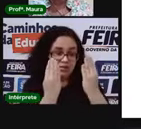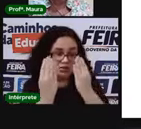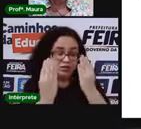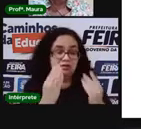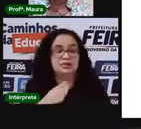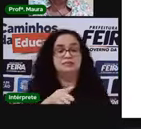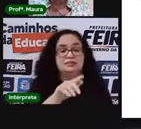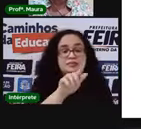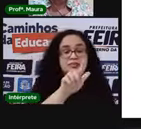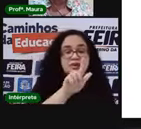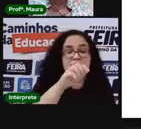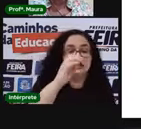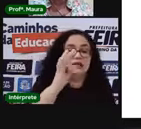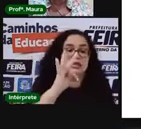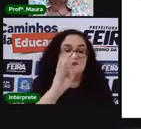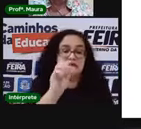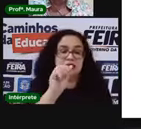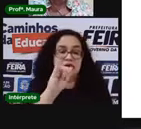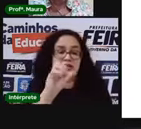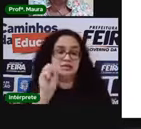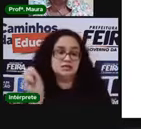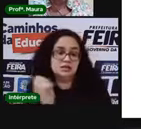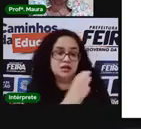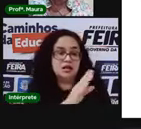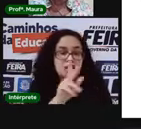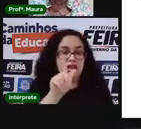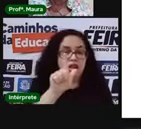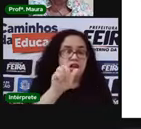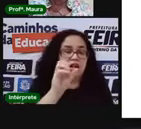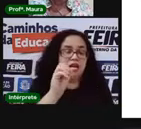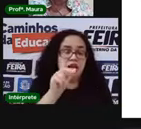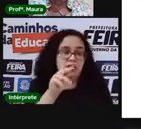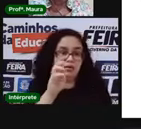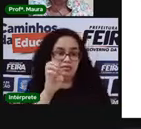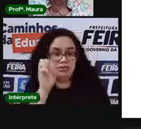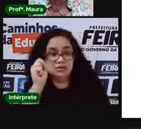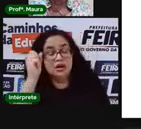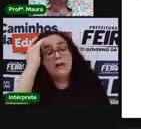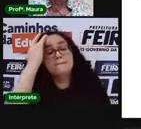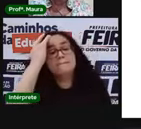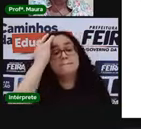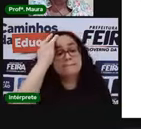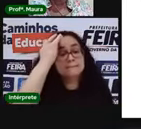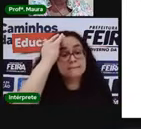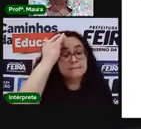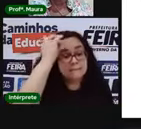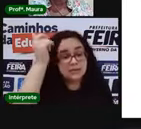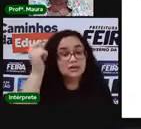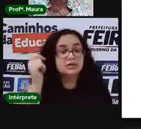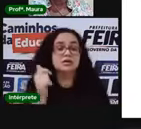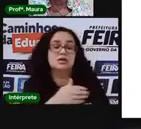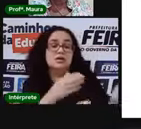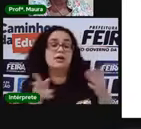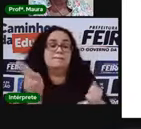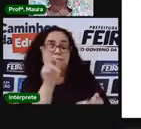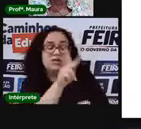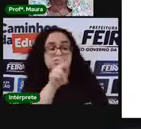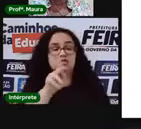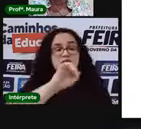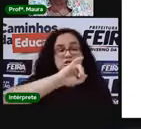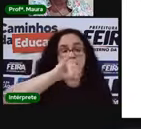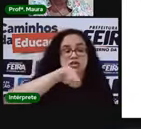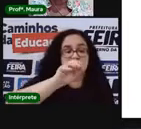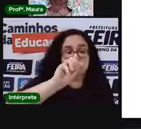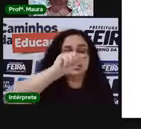vai estar conosco neste momento. E este momento de amanhã será mediado pela nossa querida professora